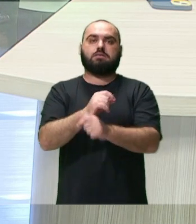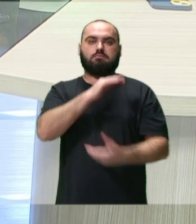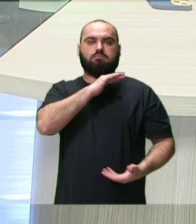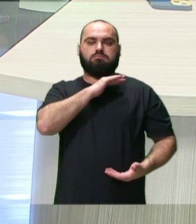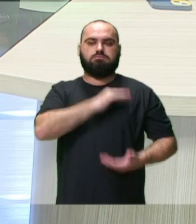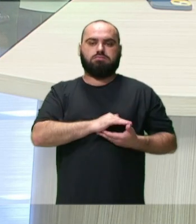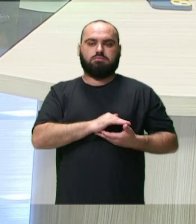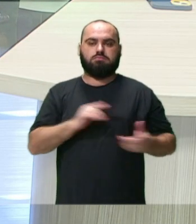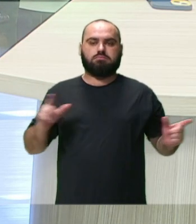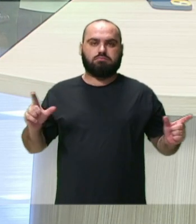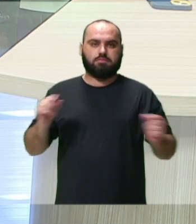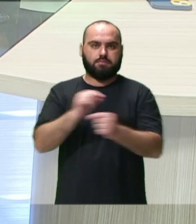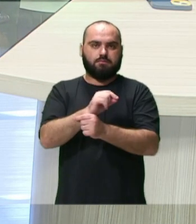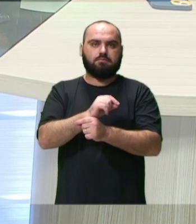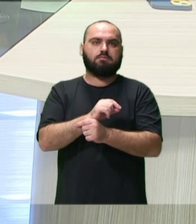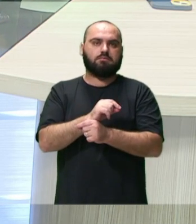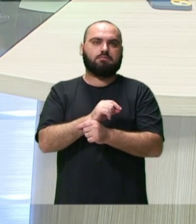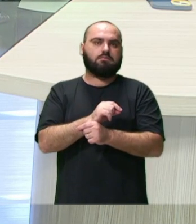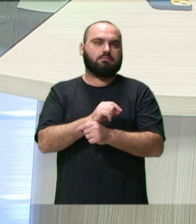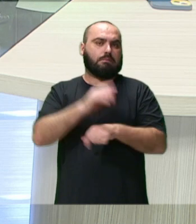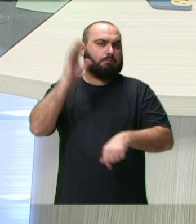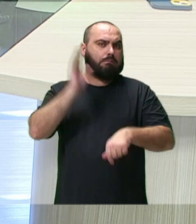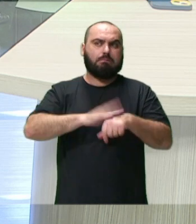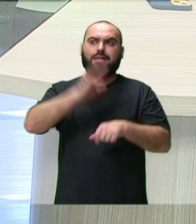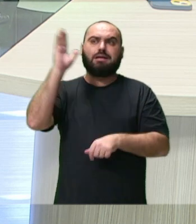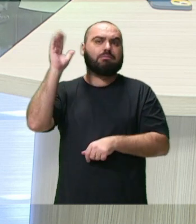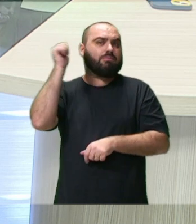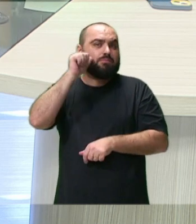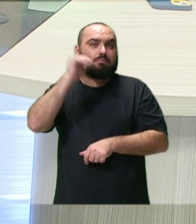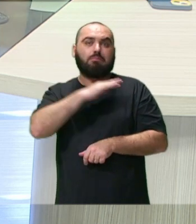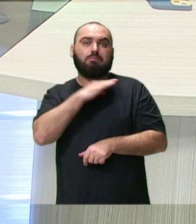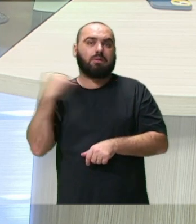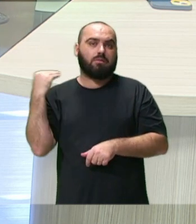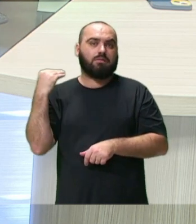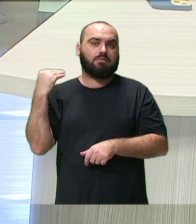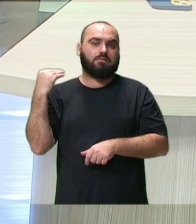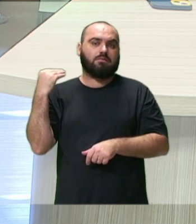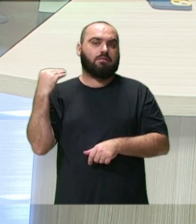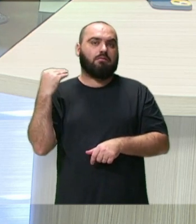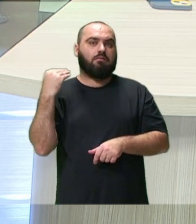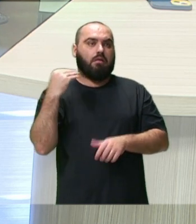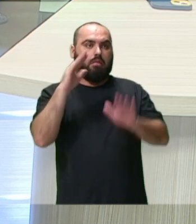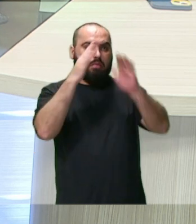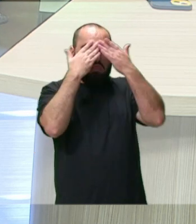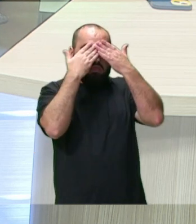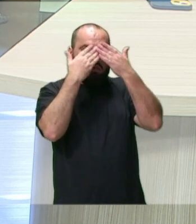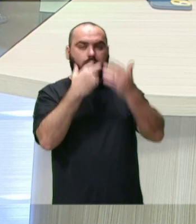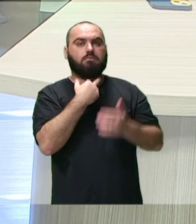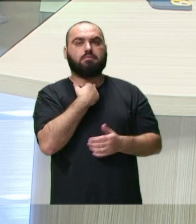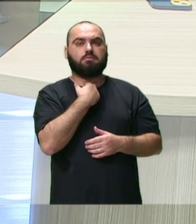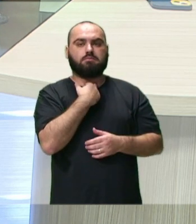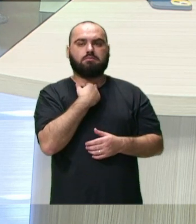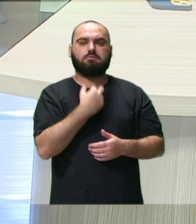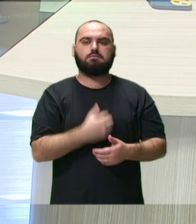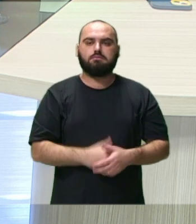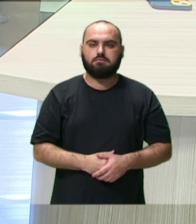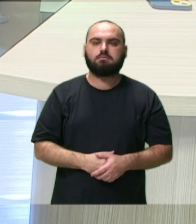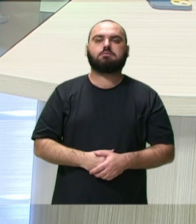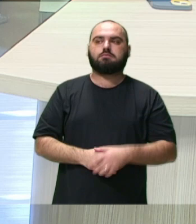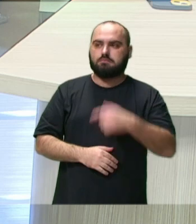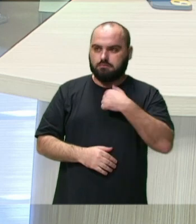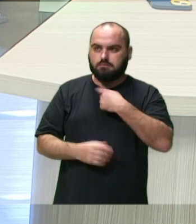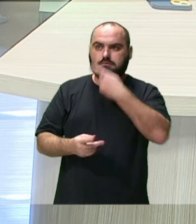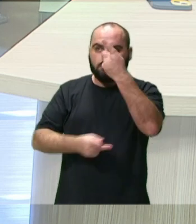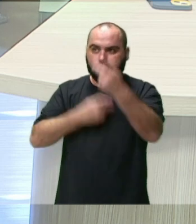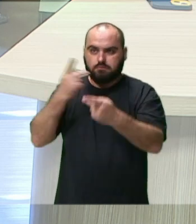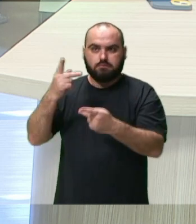mama é o câncer que mais mata mulheres. Então, a gente não pode simplesmente fechar os olhos para isso. Eu tenho falado muito da Procuradoria a título